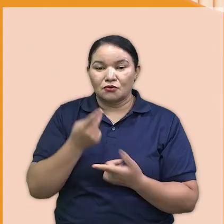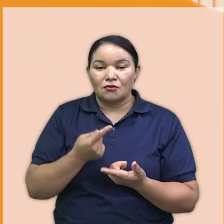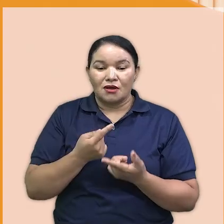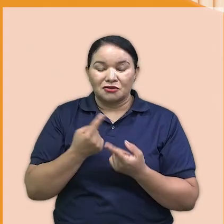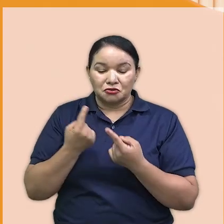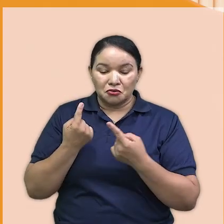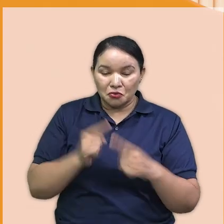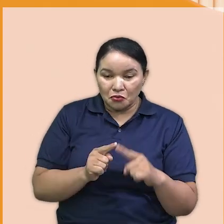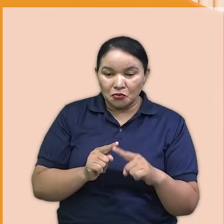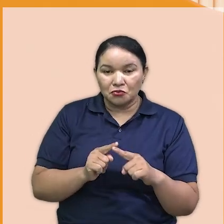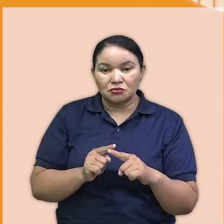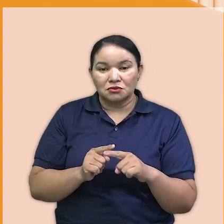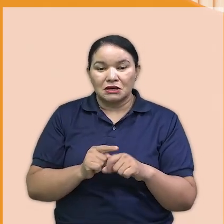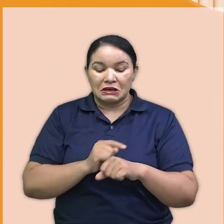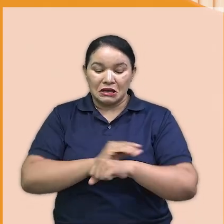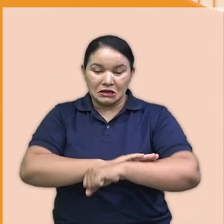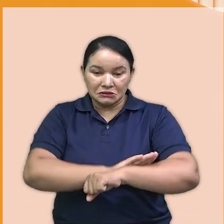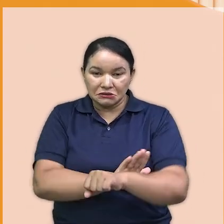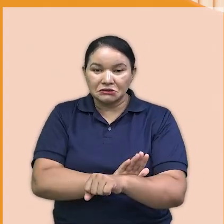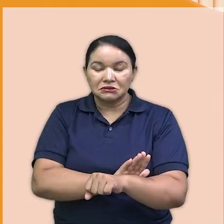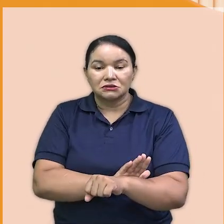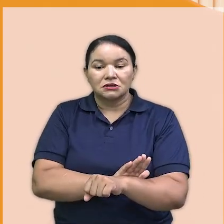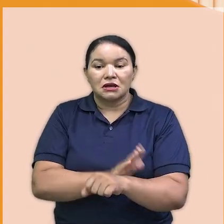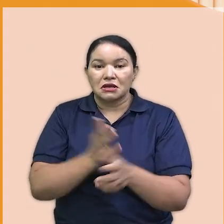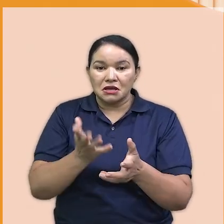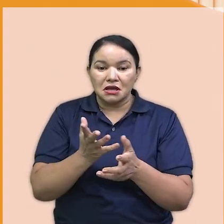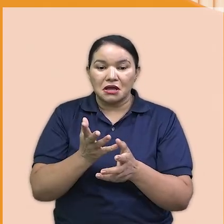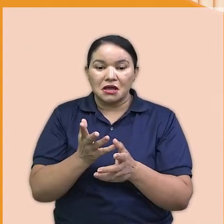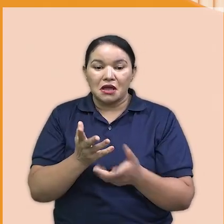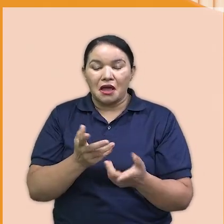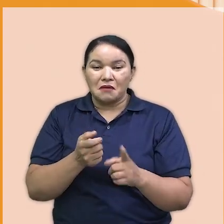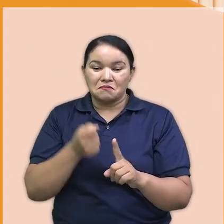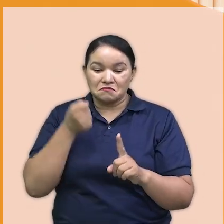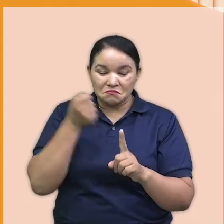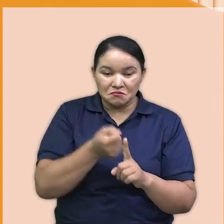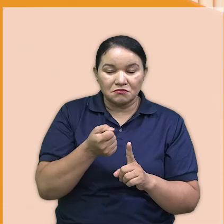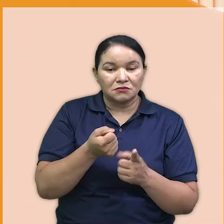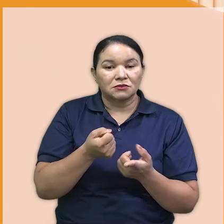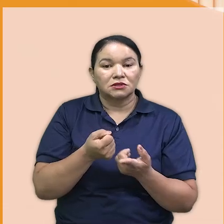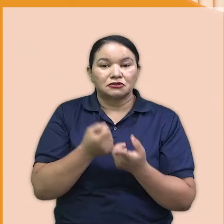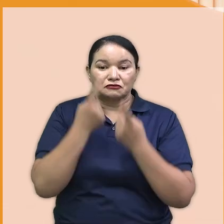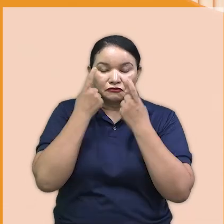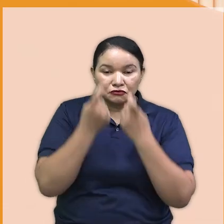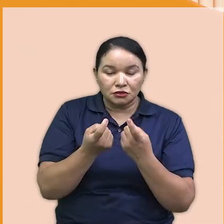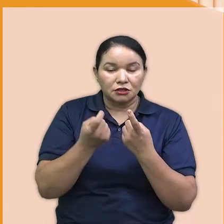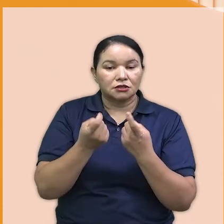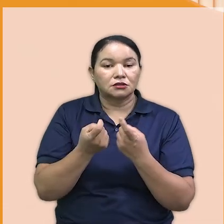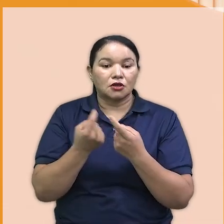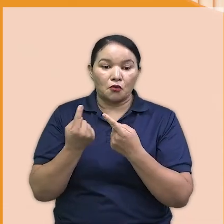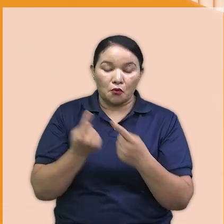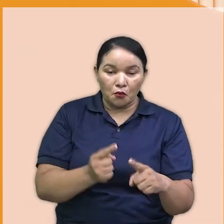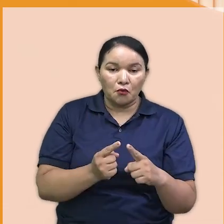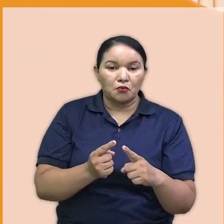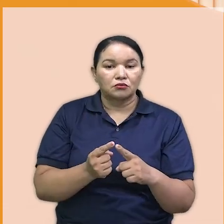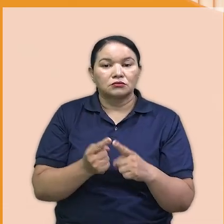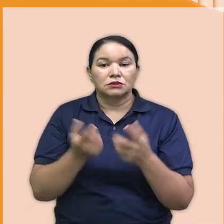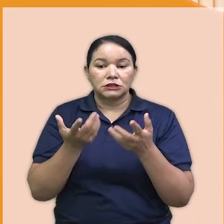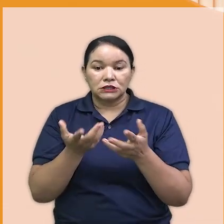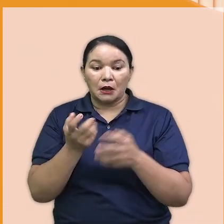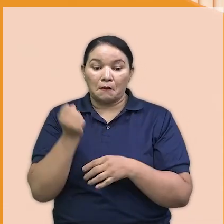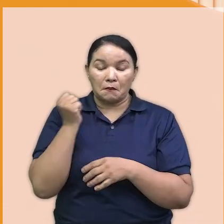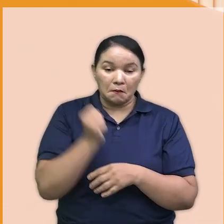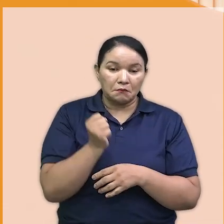é mau, ele quer maltratar, ele é violento, né, contra a outra raça. Ele